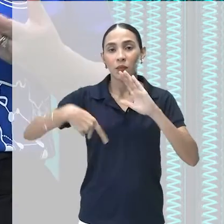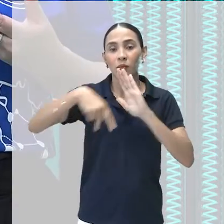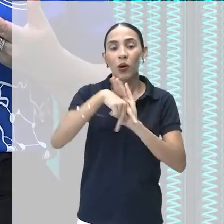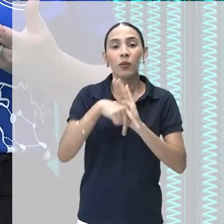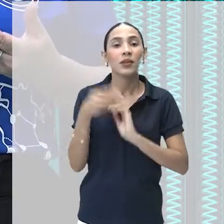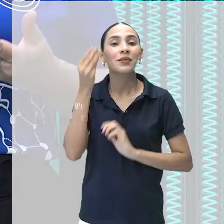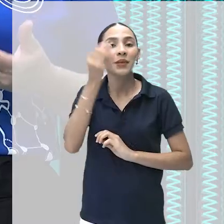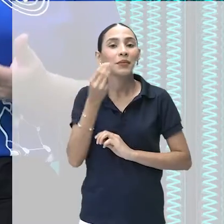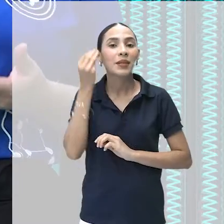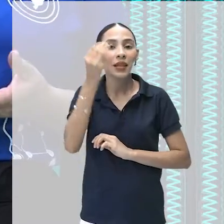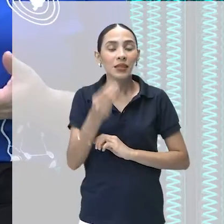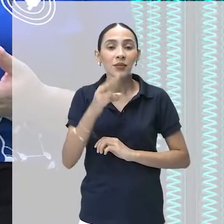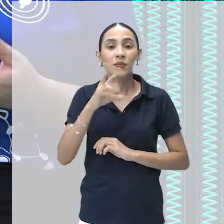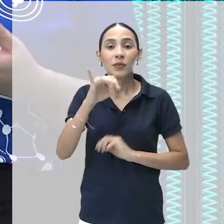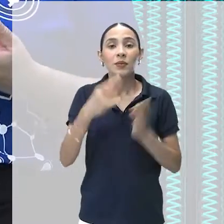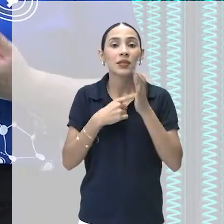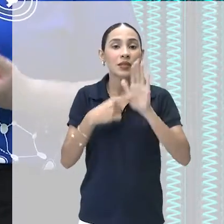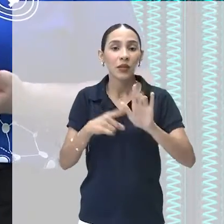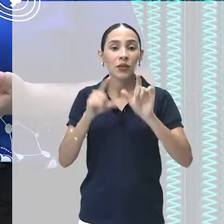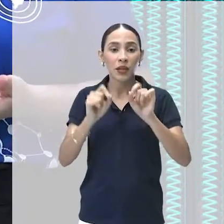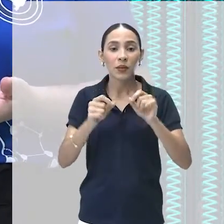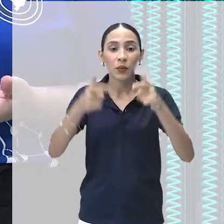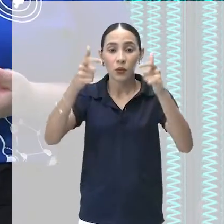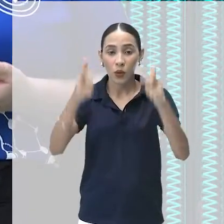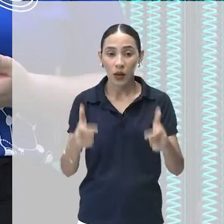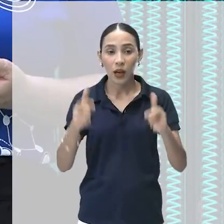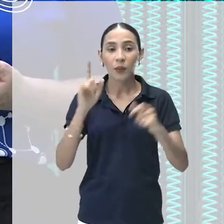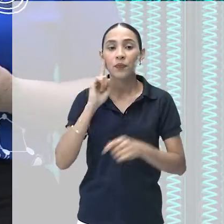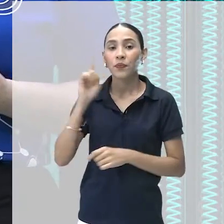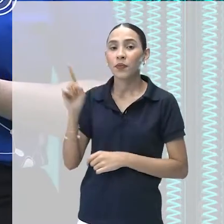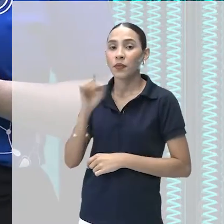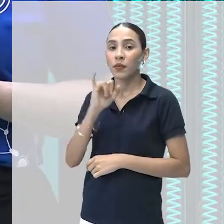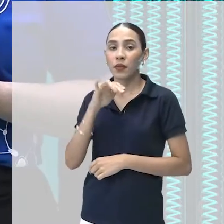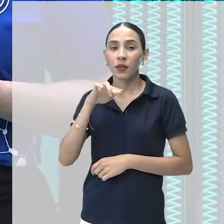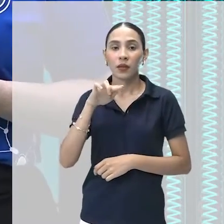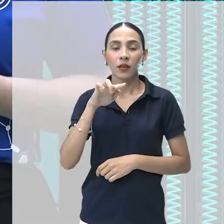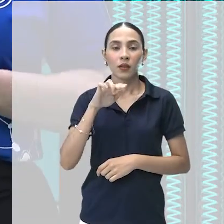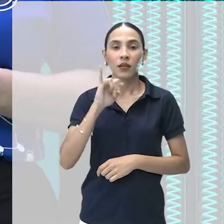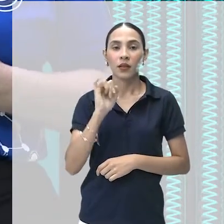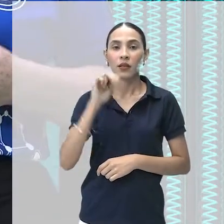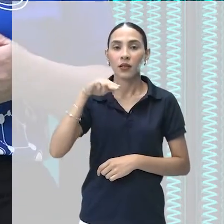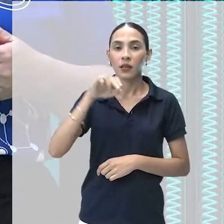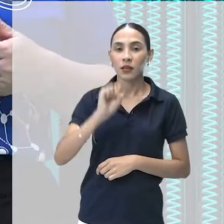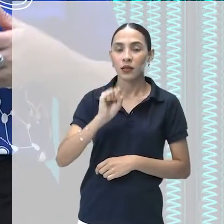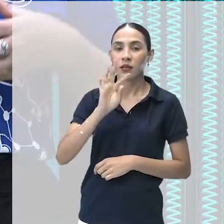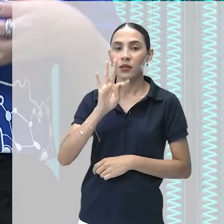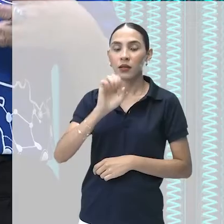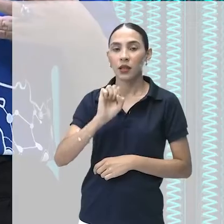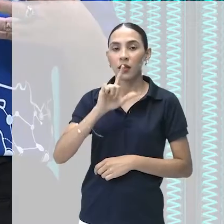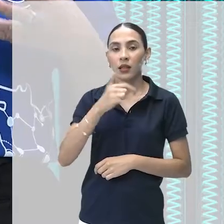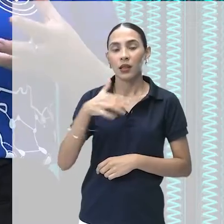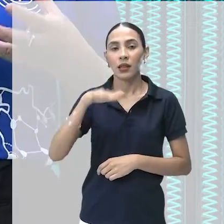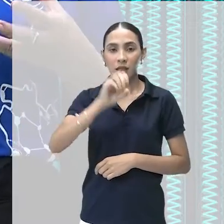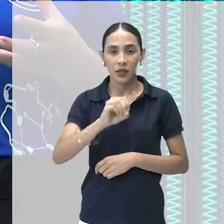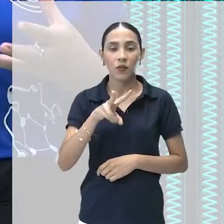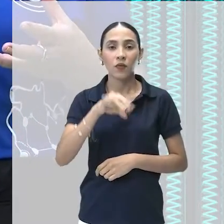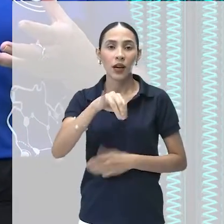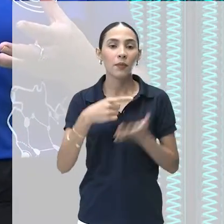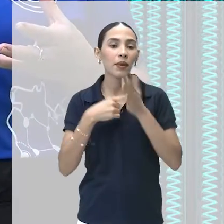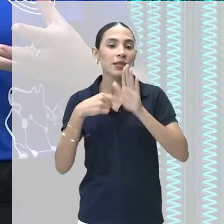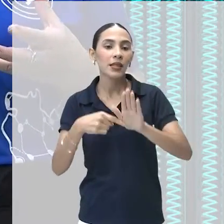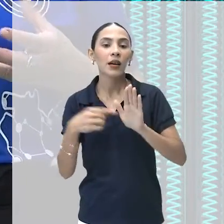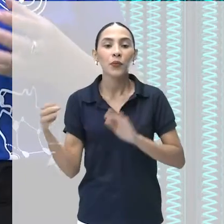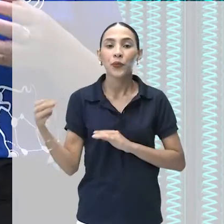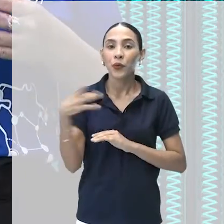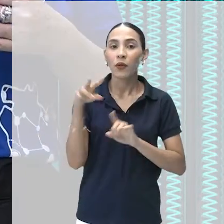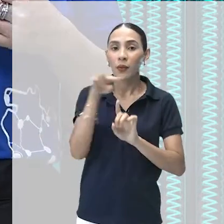como experimentalismo, eu trago para vocês uma instalação que foi utilizada justamente para trazer